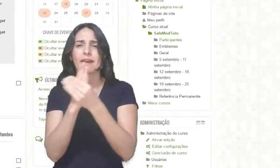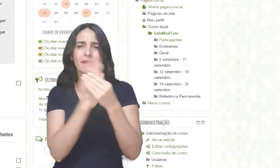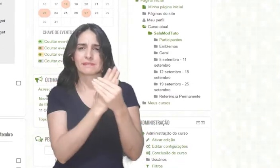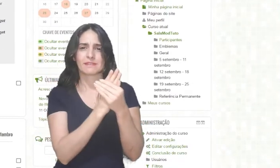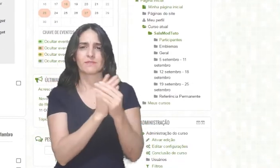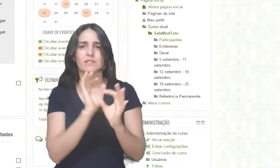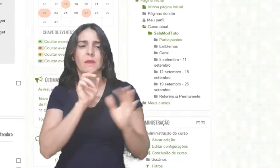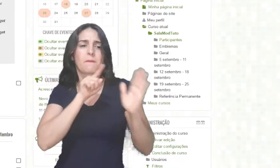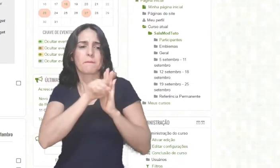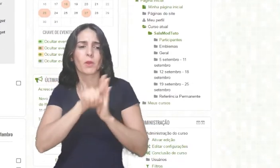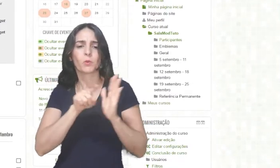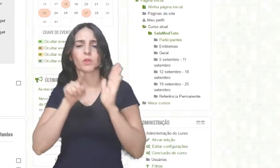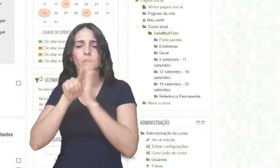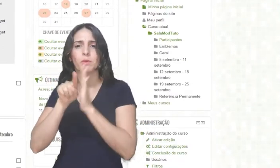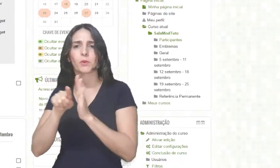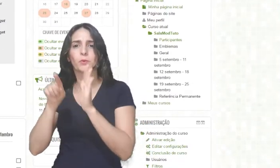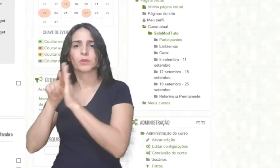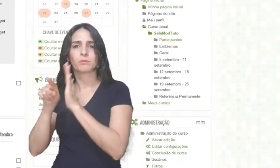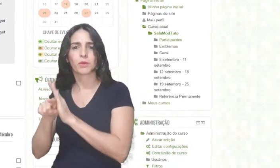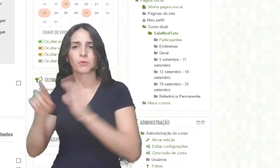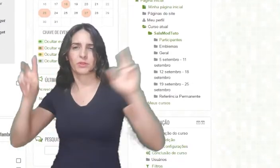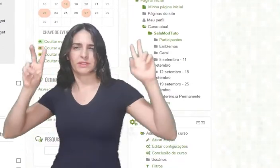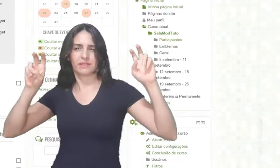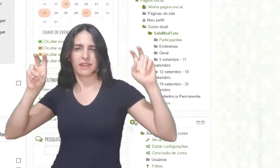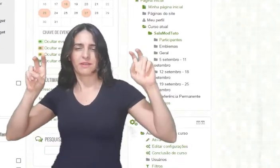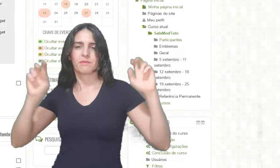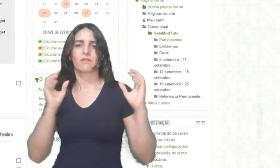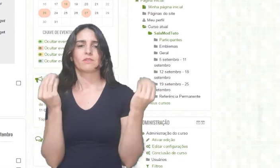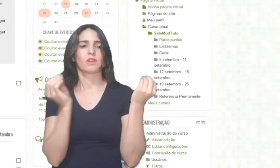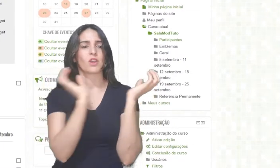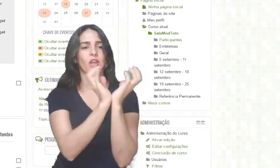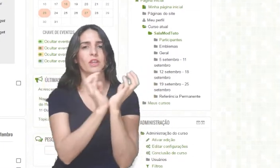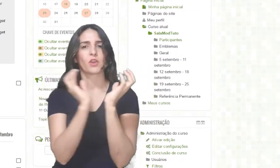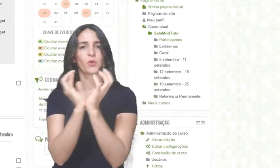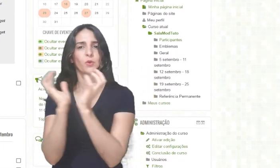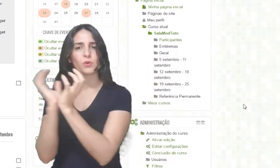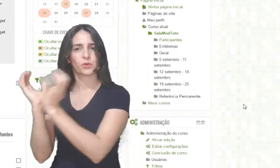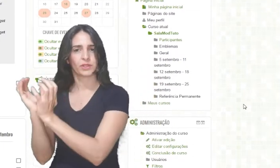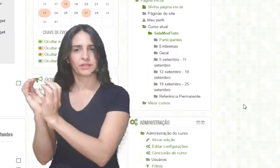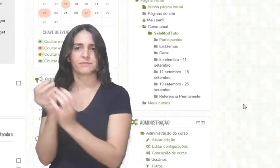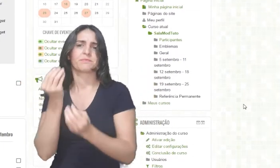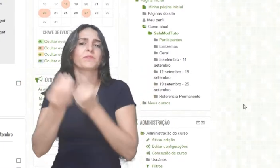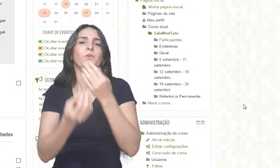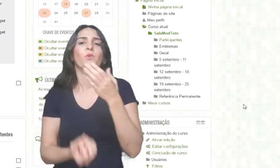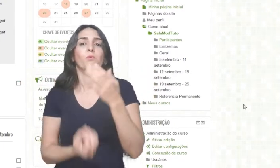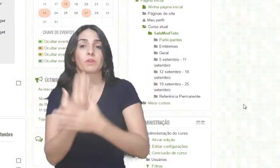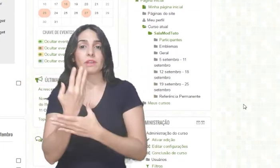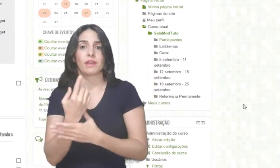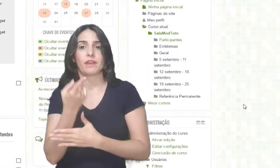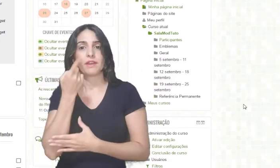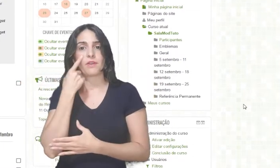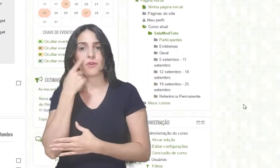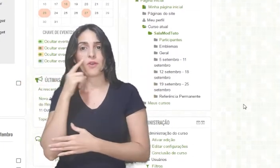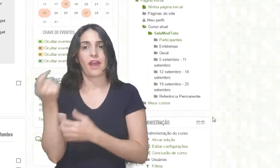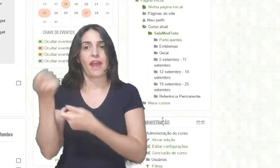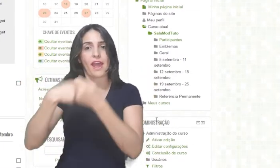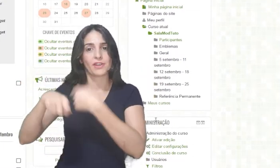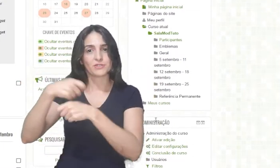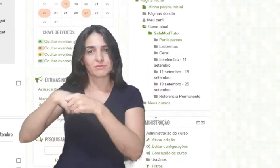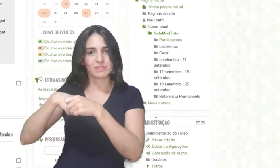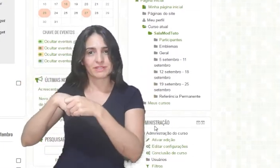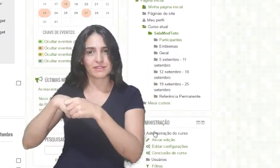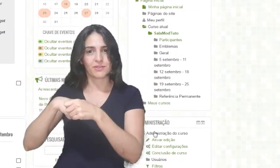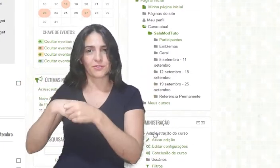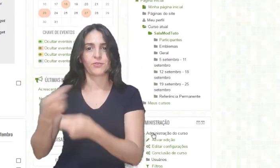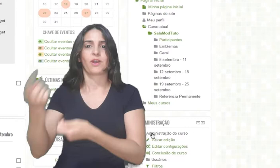pasta que contém as questões que você vai criar sobre um determinado tema então para criar categoria Você